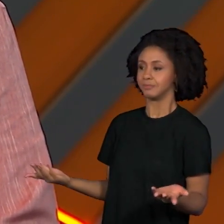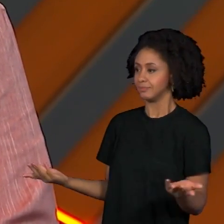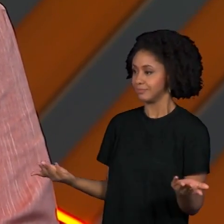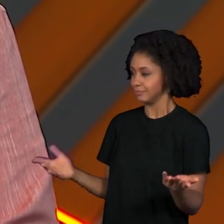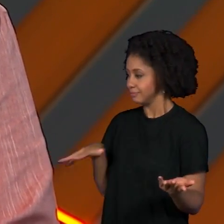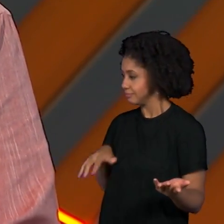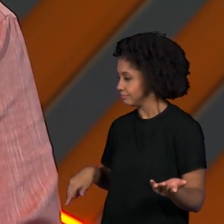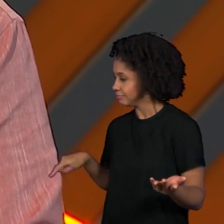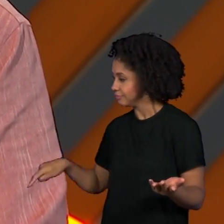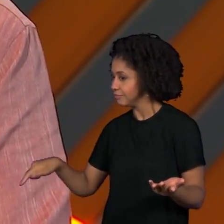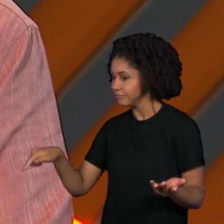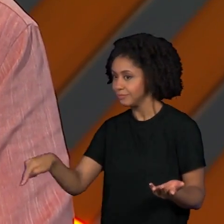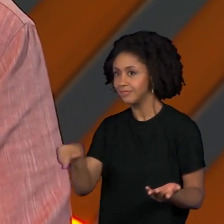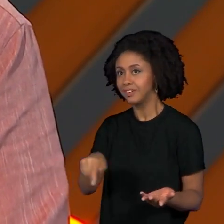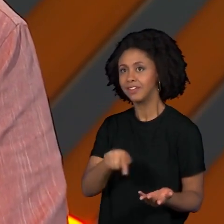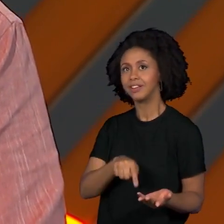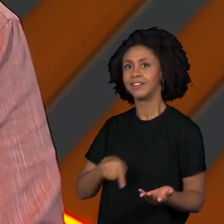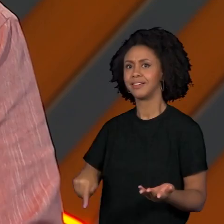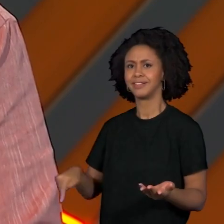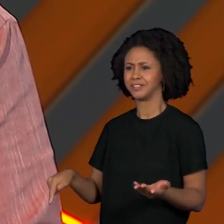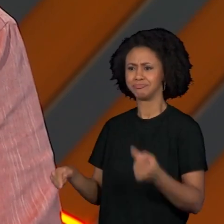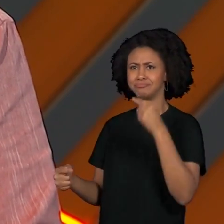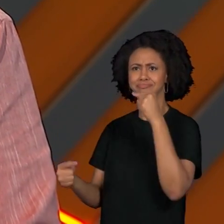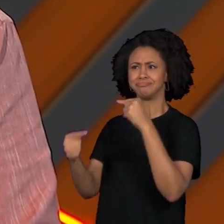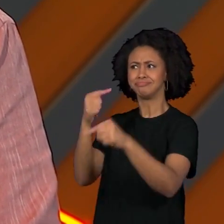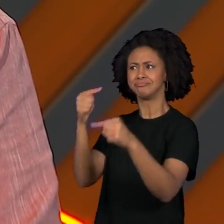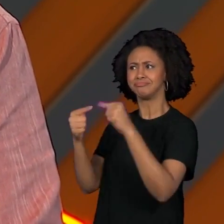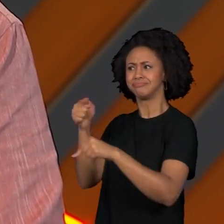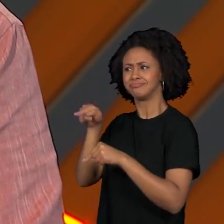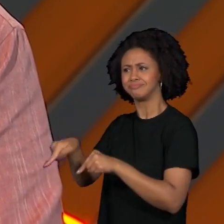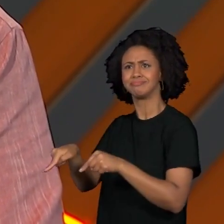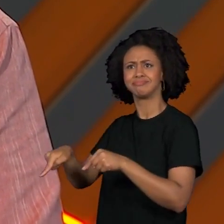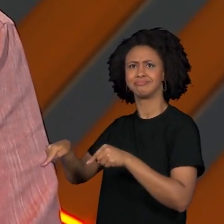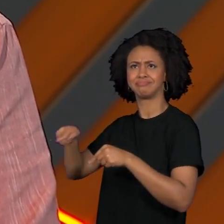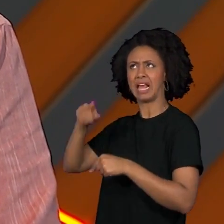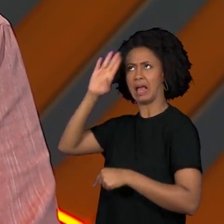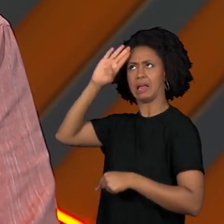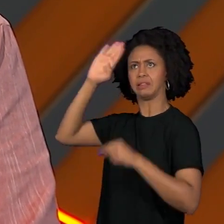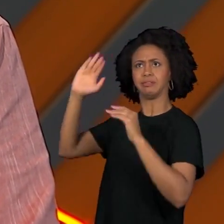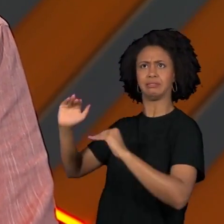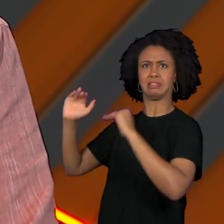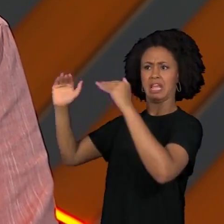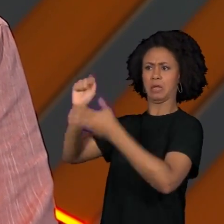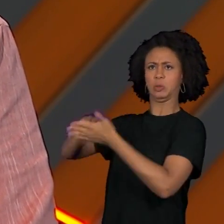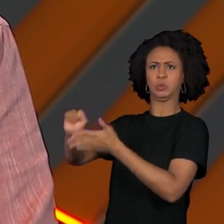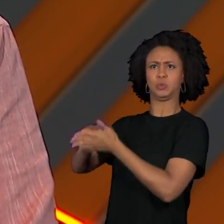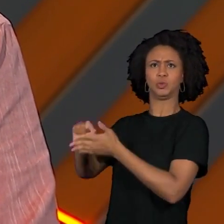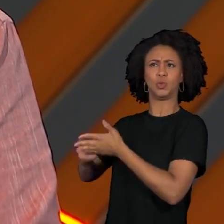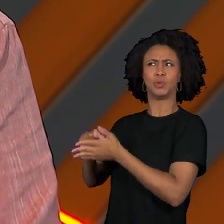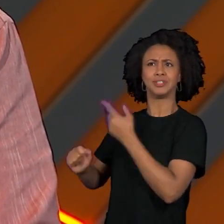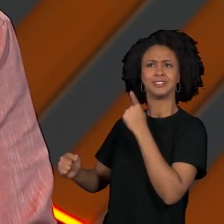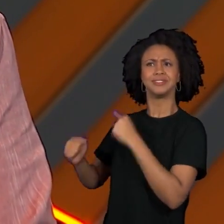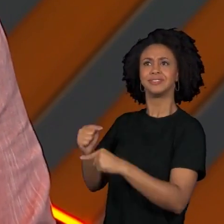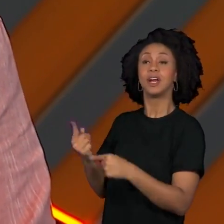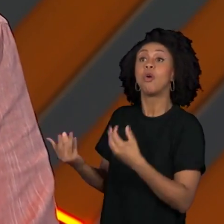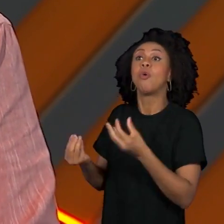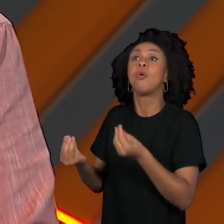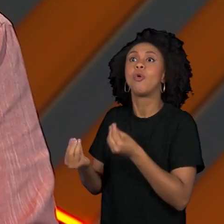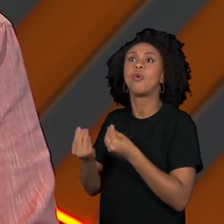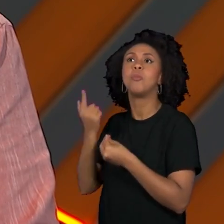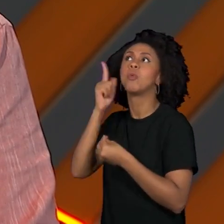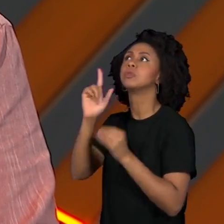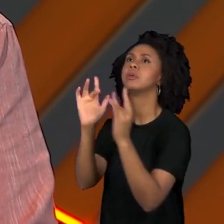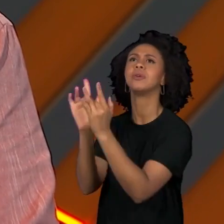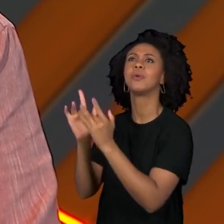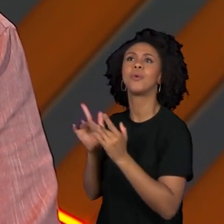assim, não relacionada com esse tipo de acadêmicos e escritores, etc. Como é que vocês foram buscar